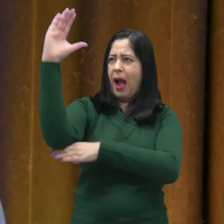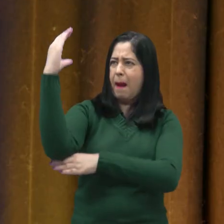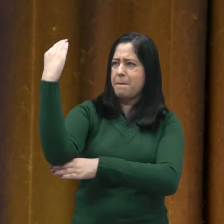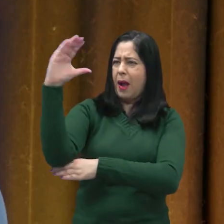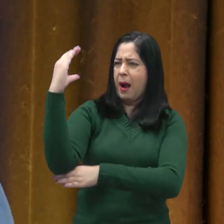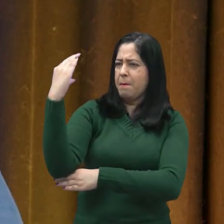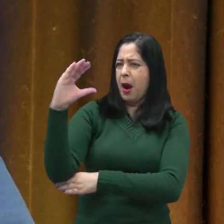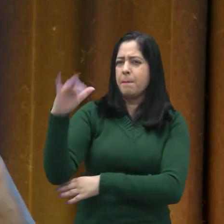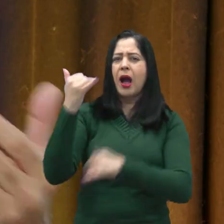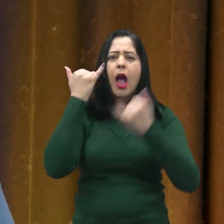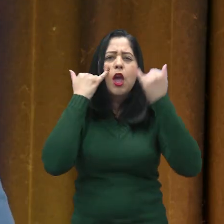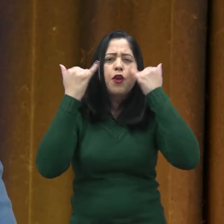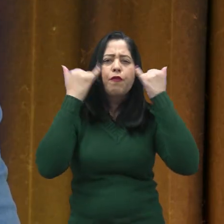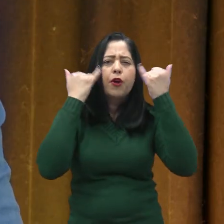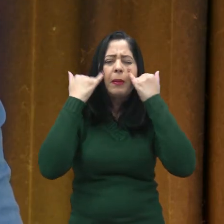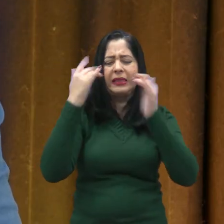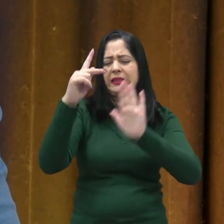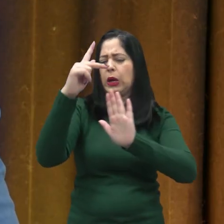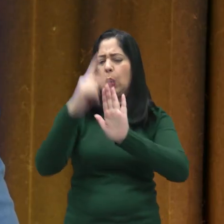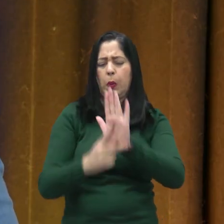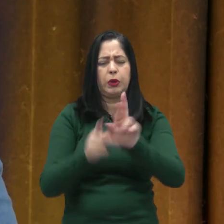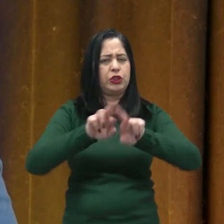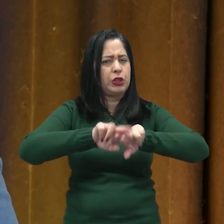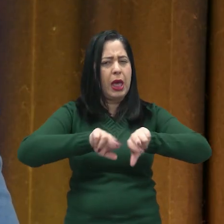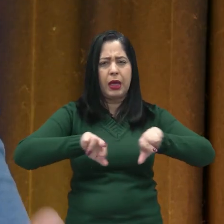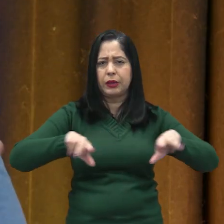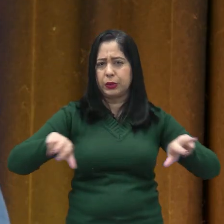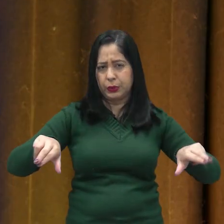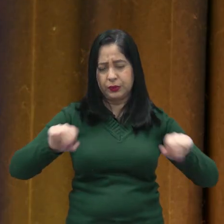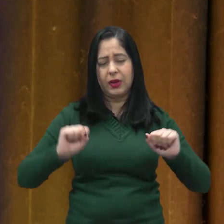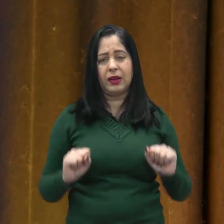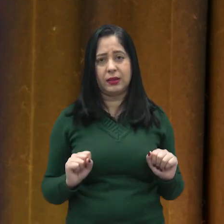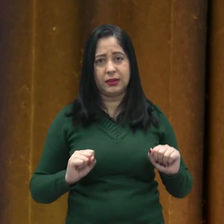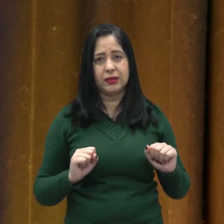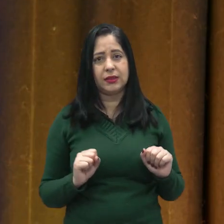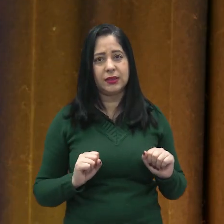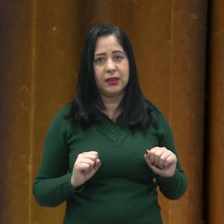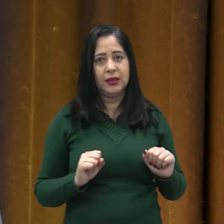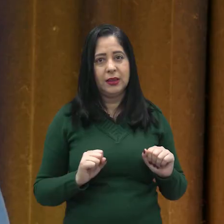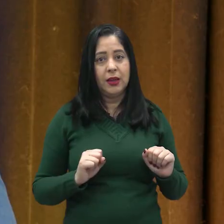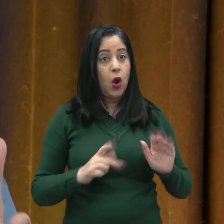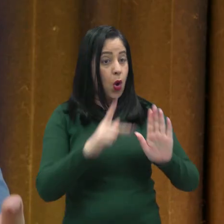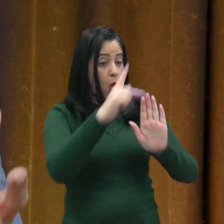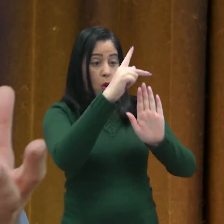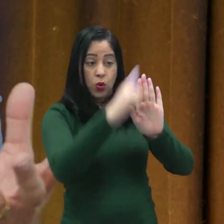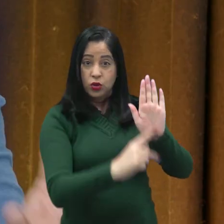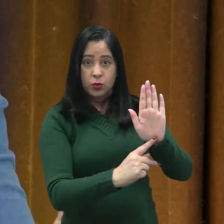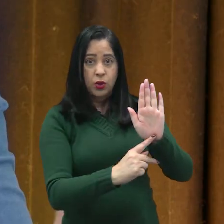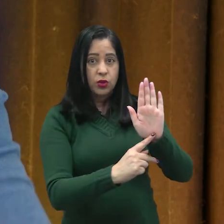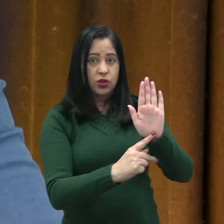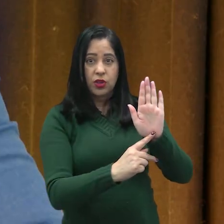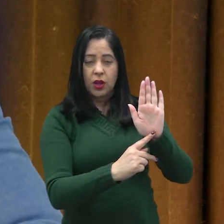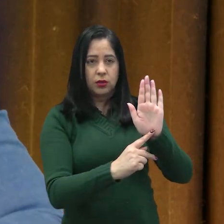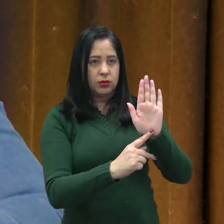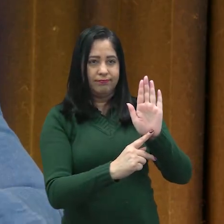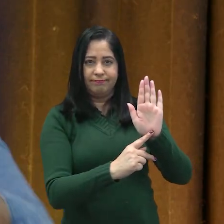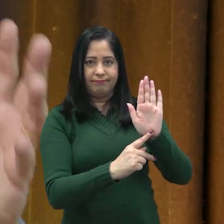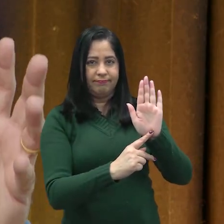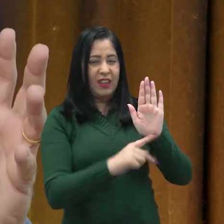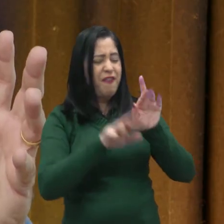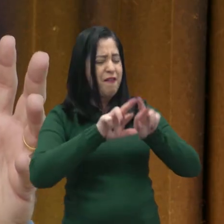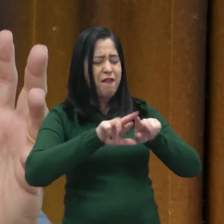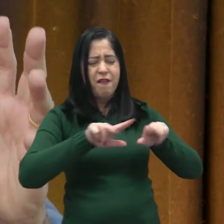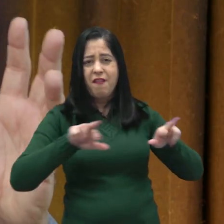de projeto, e muitos projetos a gente constrói junto com a população. Cara, os projetos, nós temos lei para